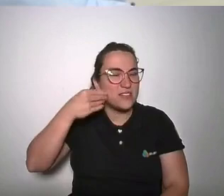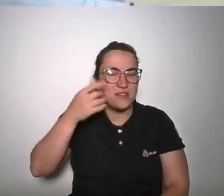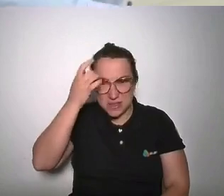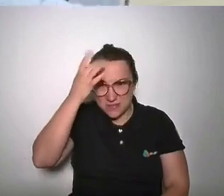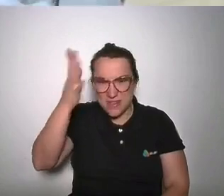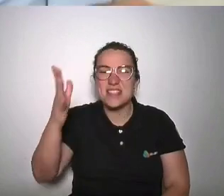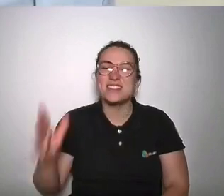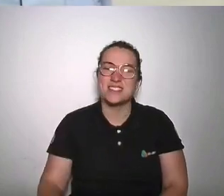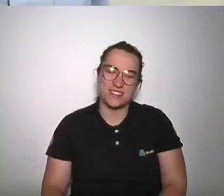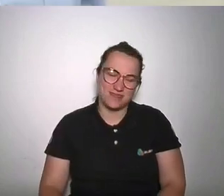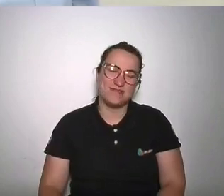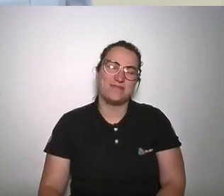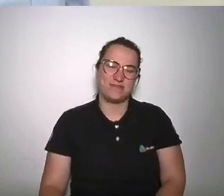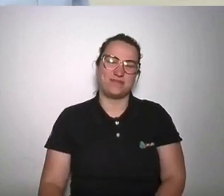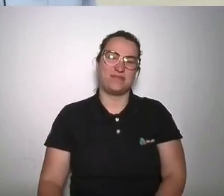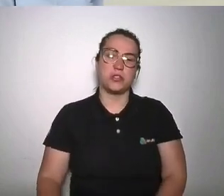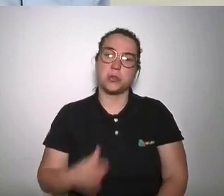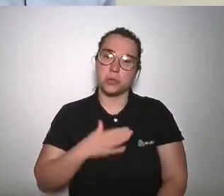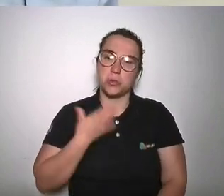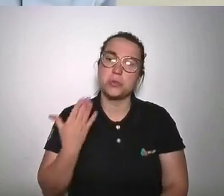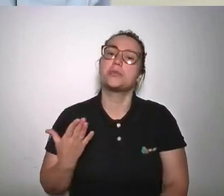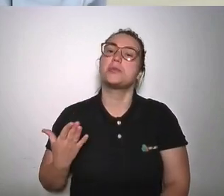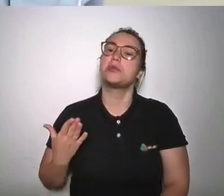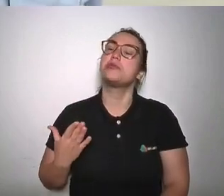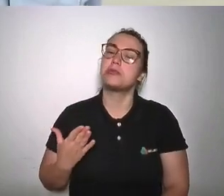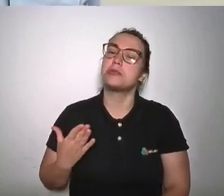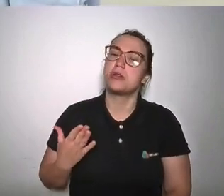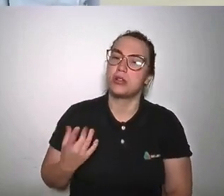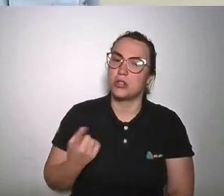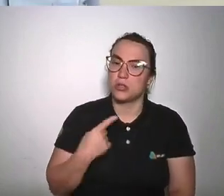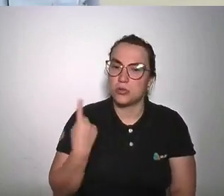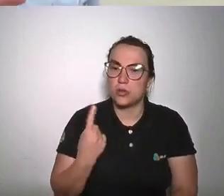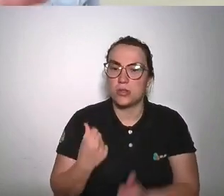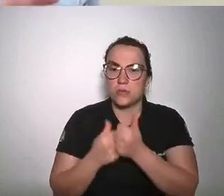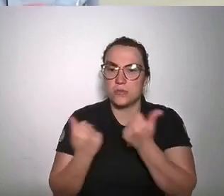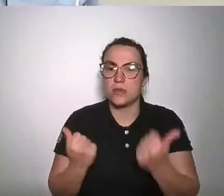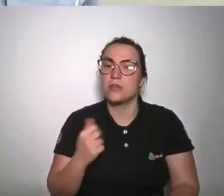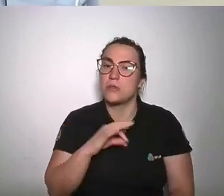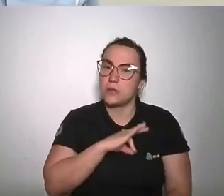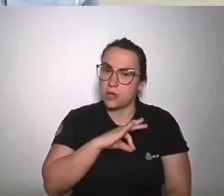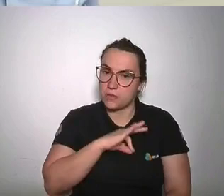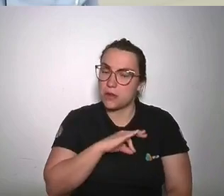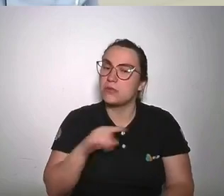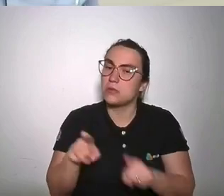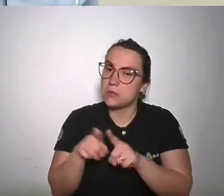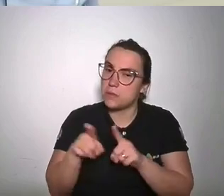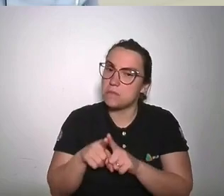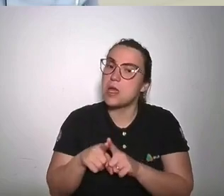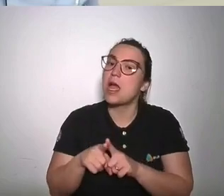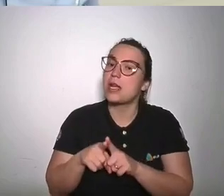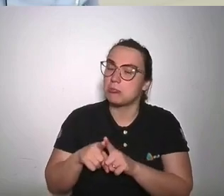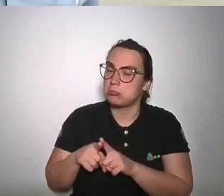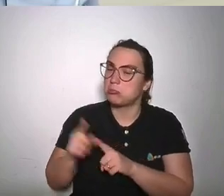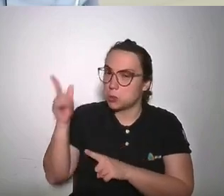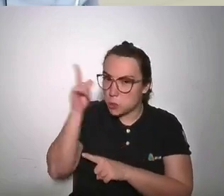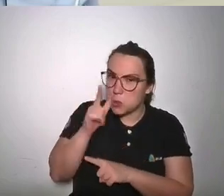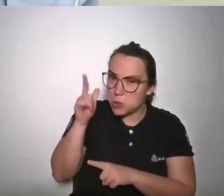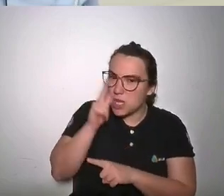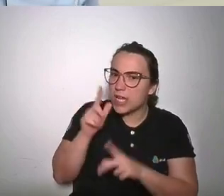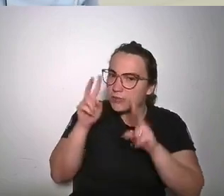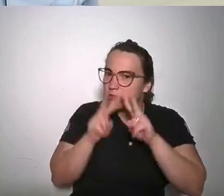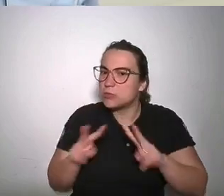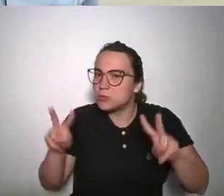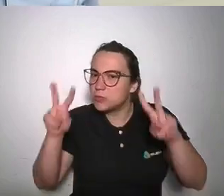né? Tem me surpreendido cada vez mais que o nosso vice-prefeito também tem esta qualidade de enxergar